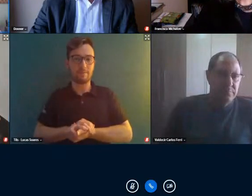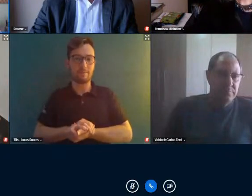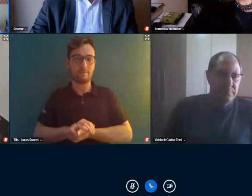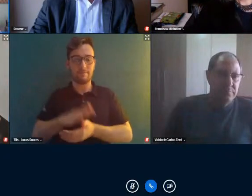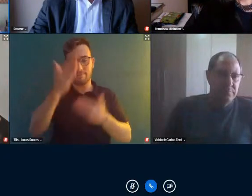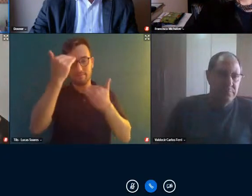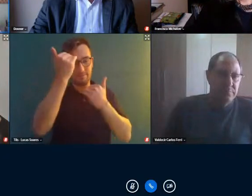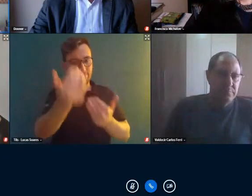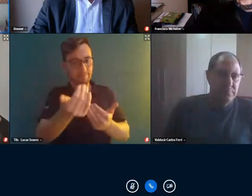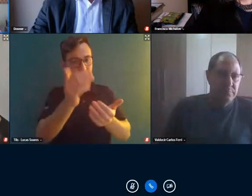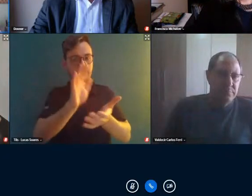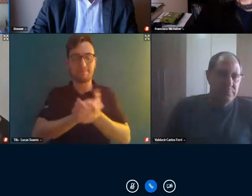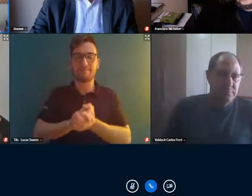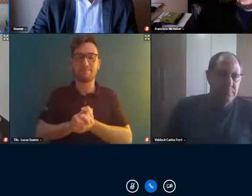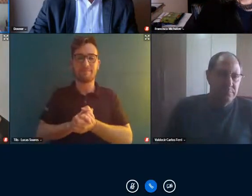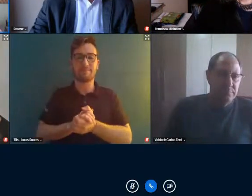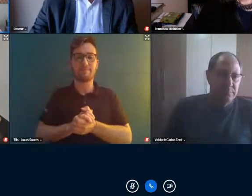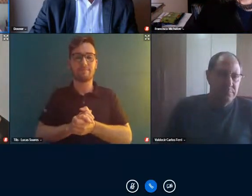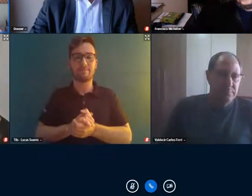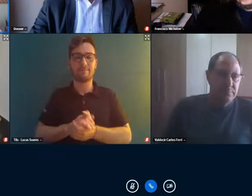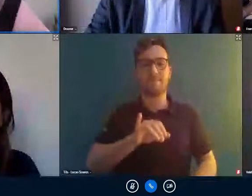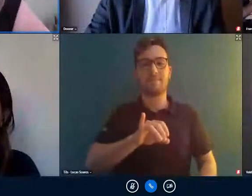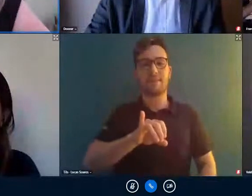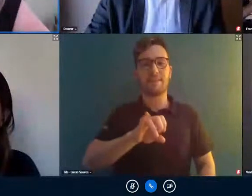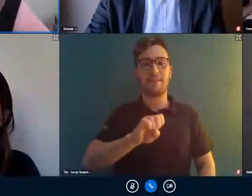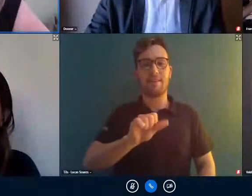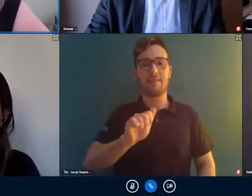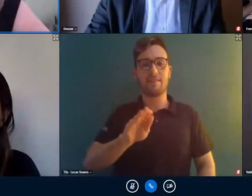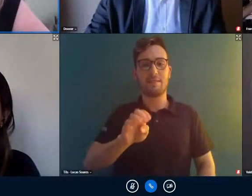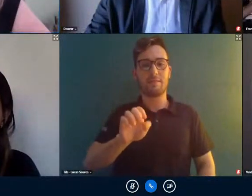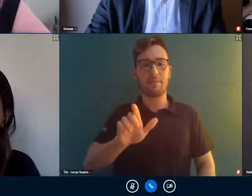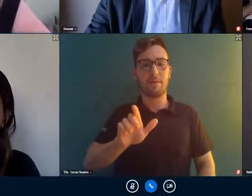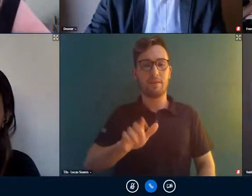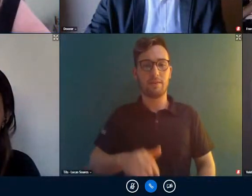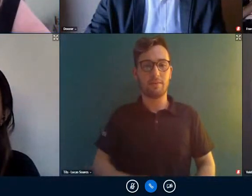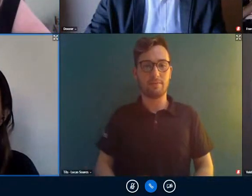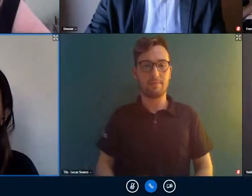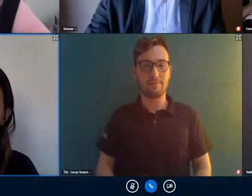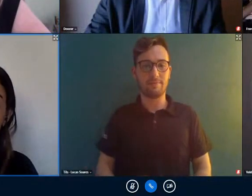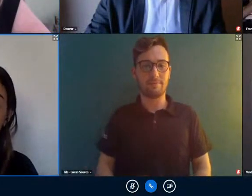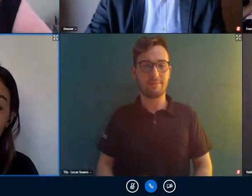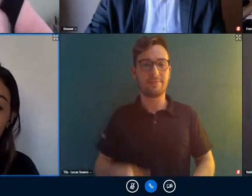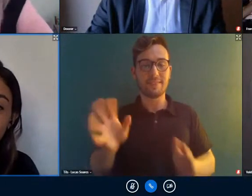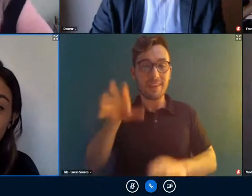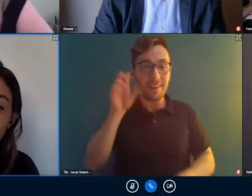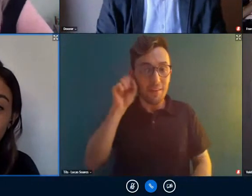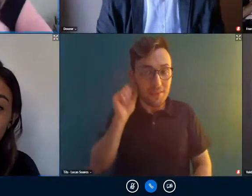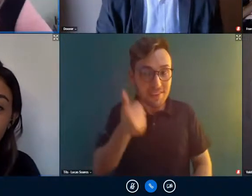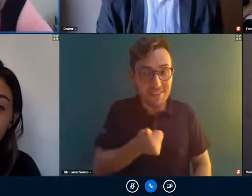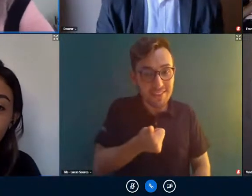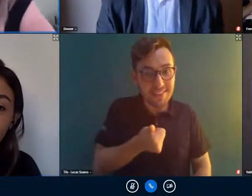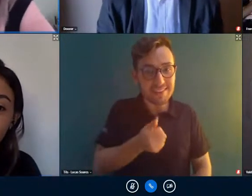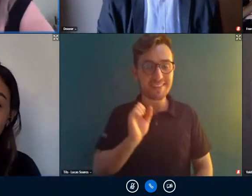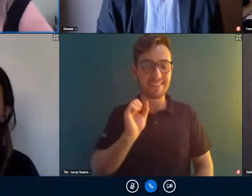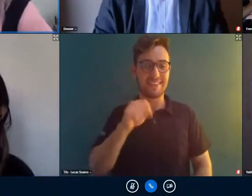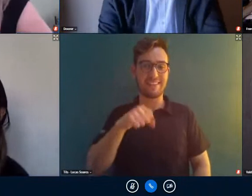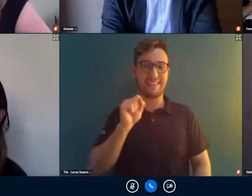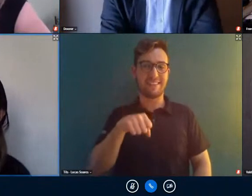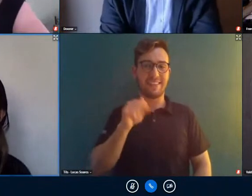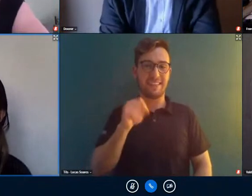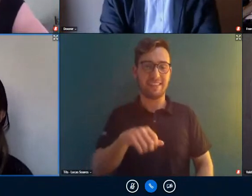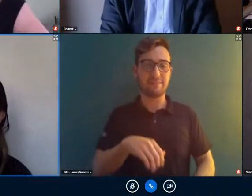Muito obrigada, Nayara. Agora vamos passar para a Isabel. Estão me ouvindo agora? Sim.